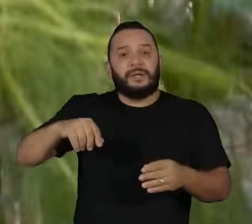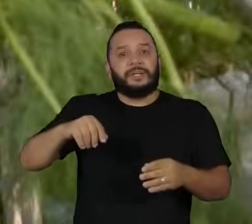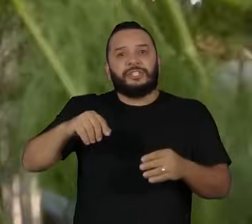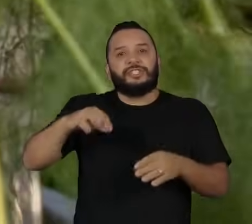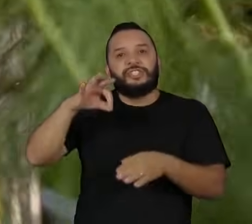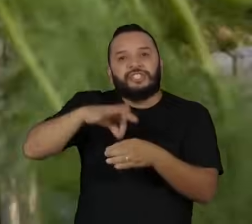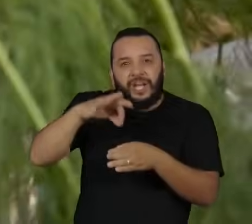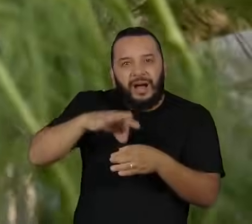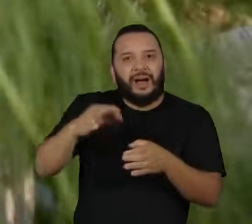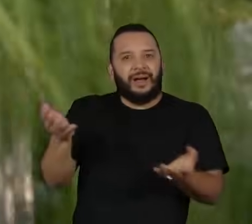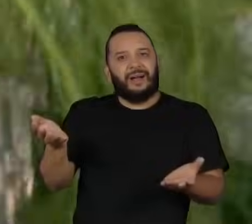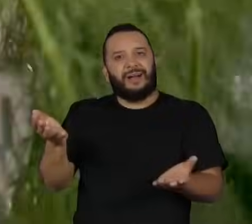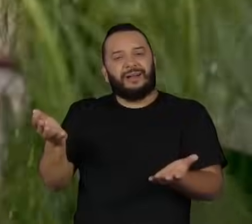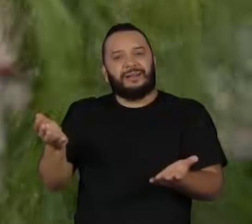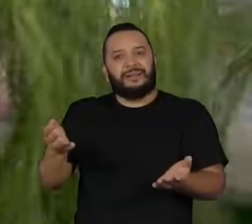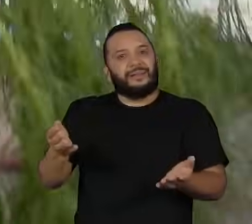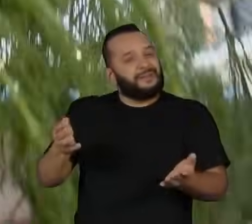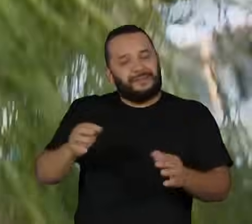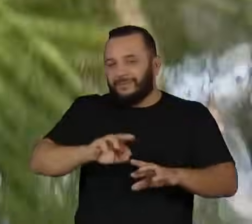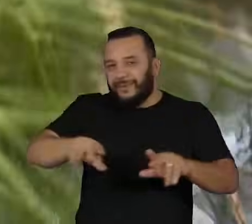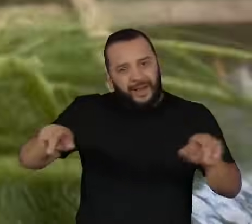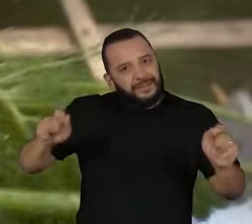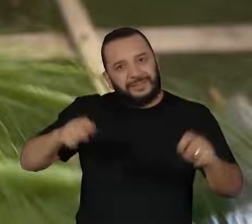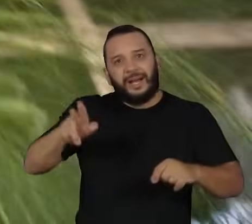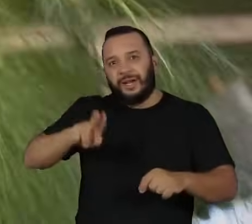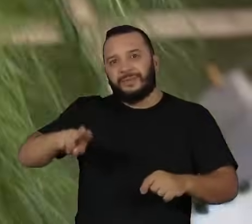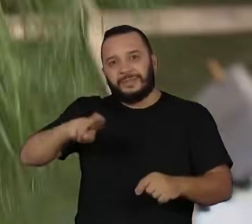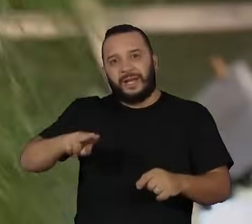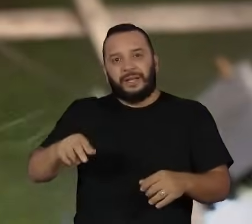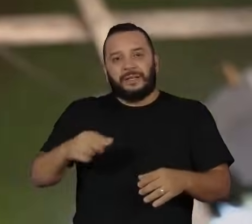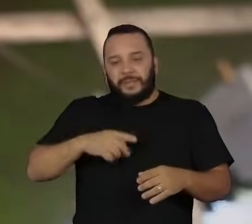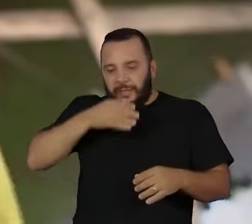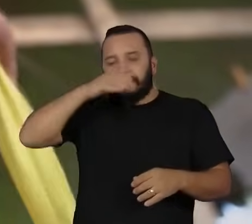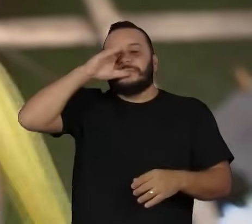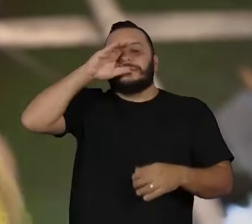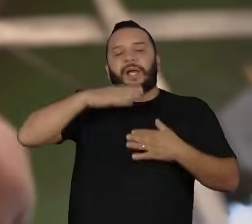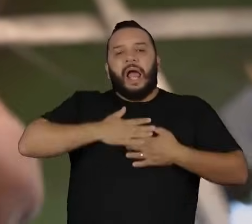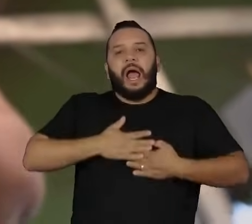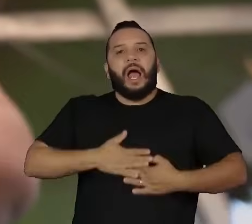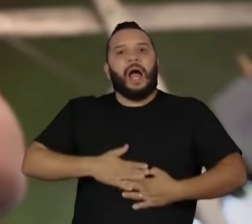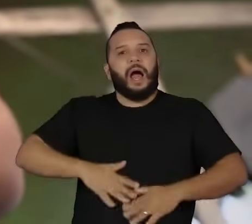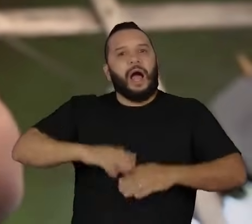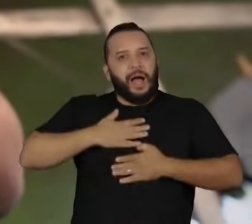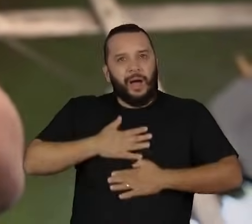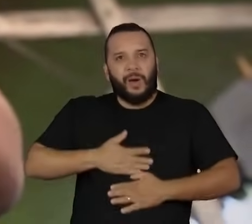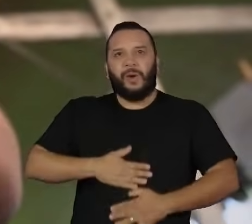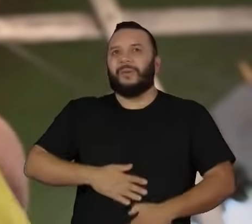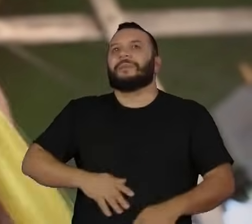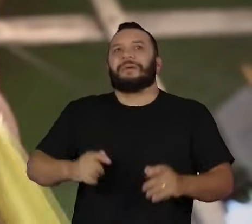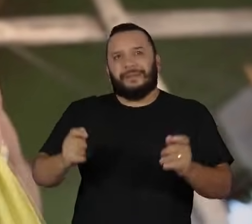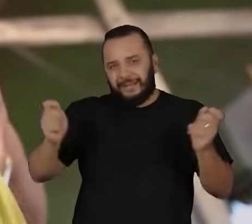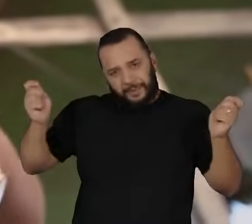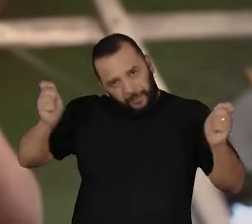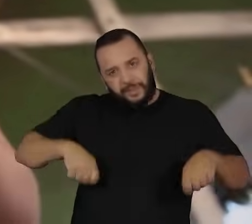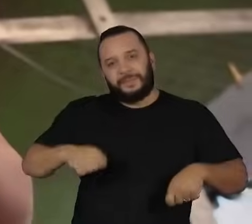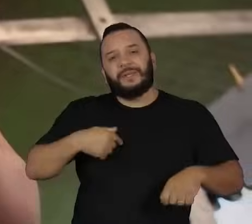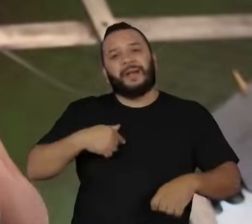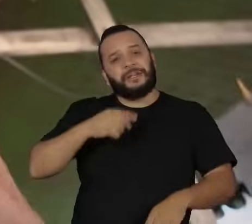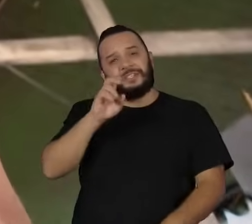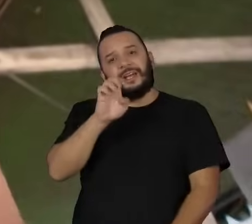chá, para temperar, calmante e uma infinidade de coisas que essa erva